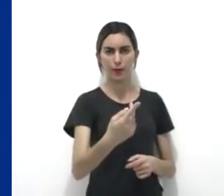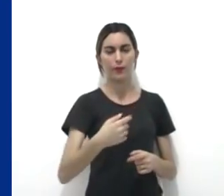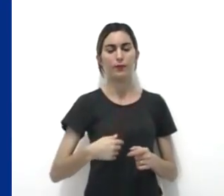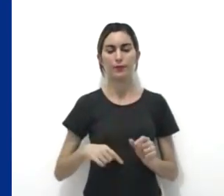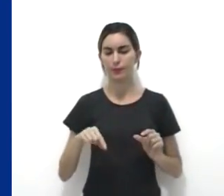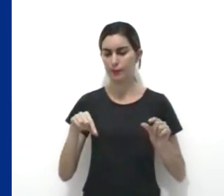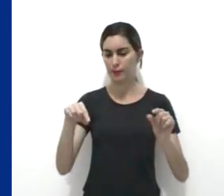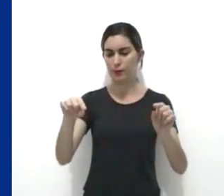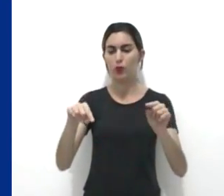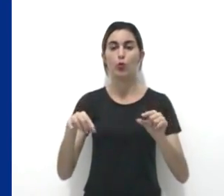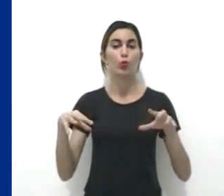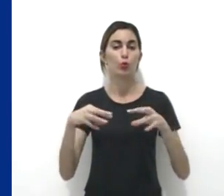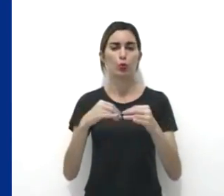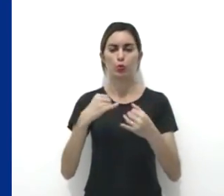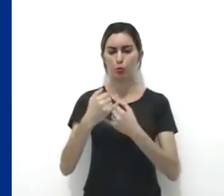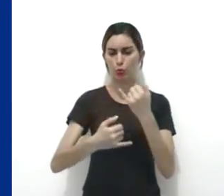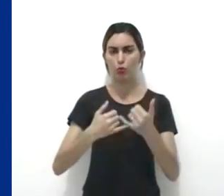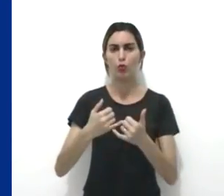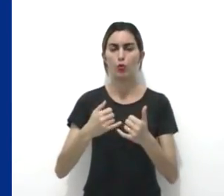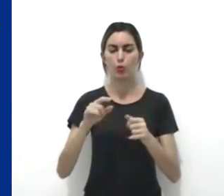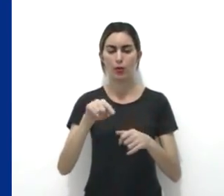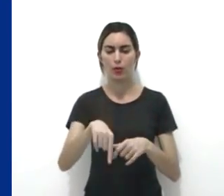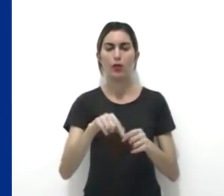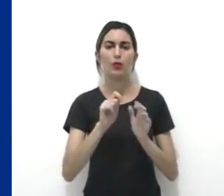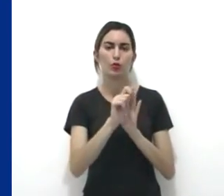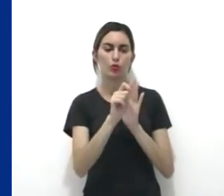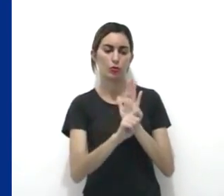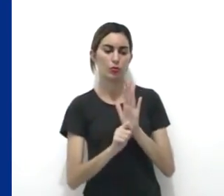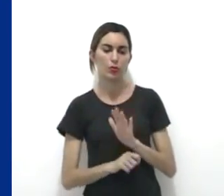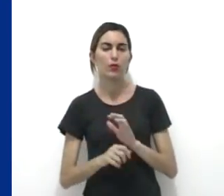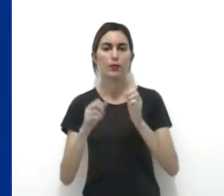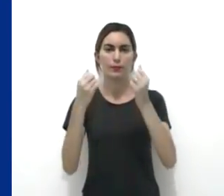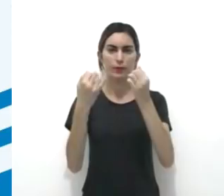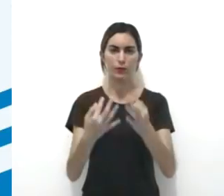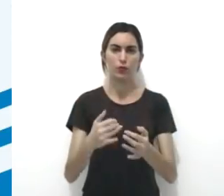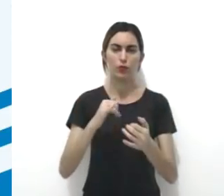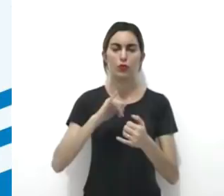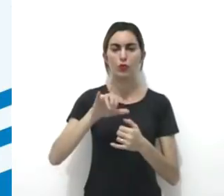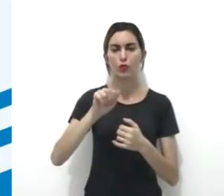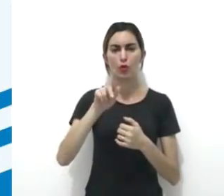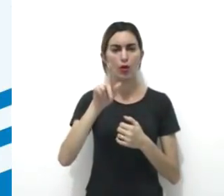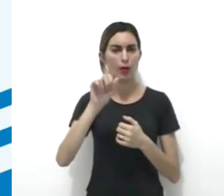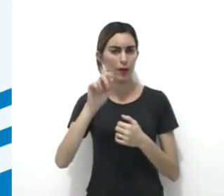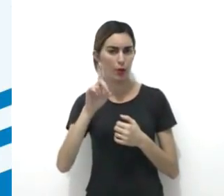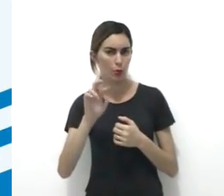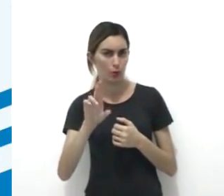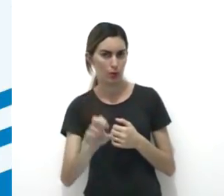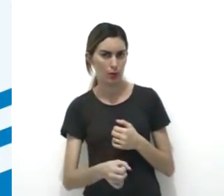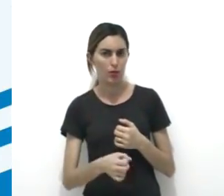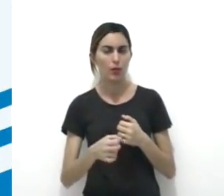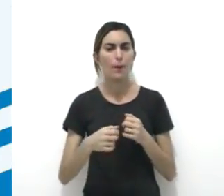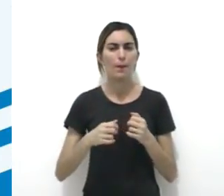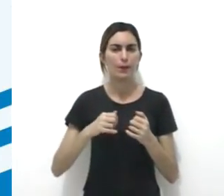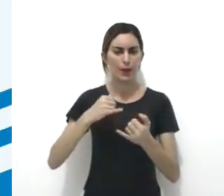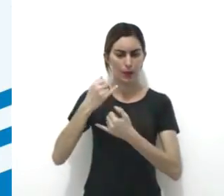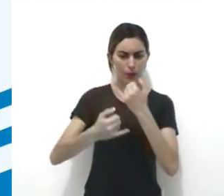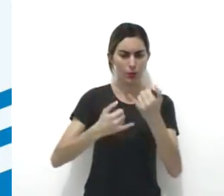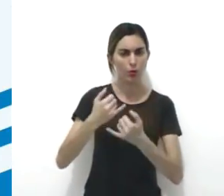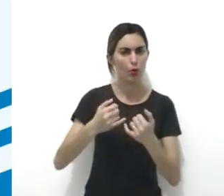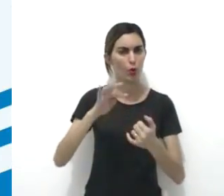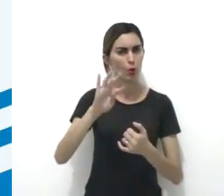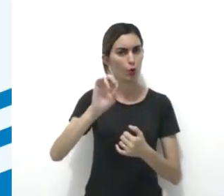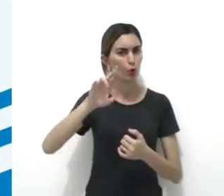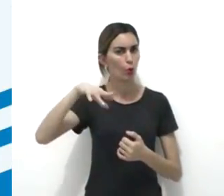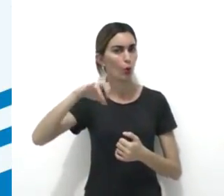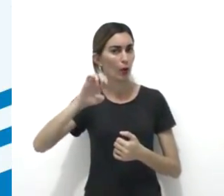torneios oficiais, todas as jogadas são descritas pelos jogadores. Vou repetir para vocês, nas partidas